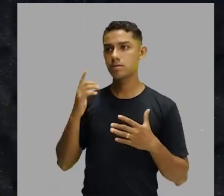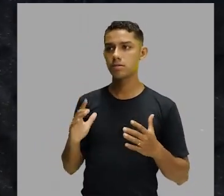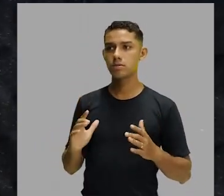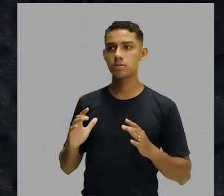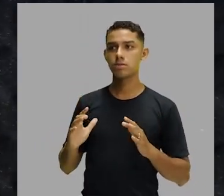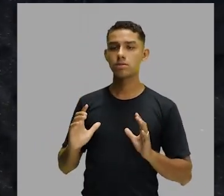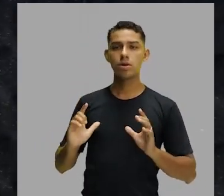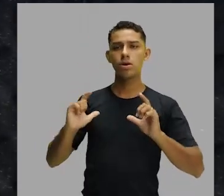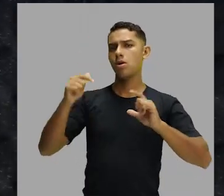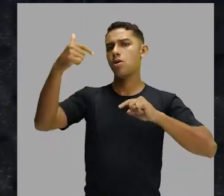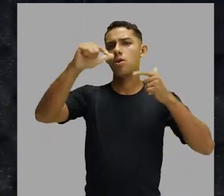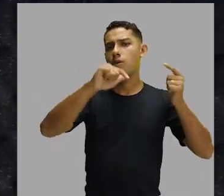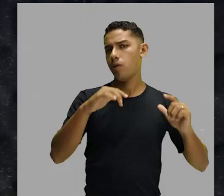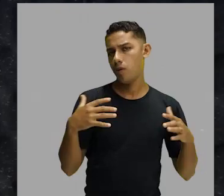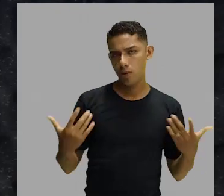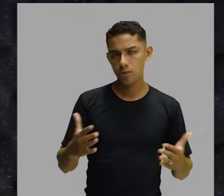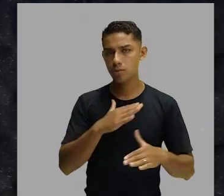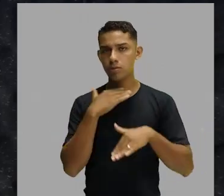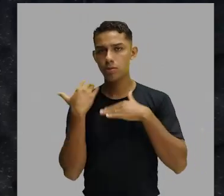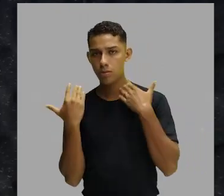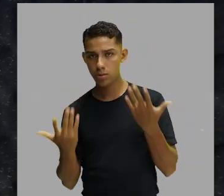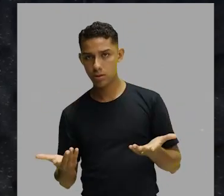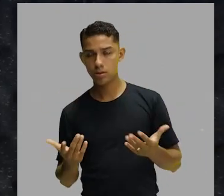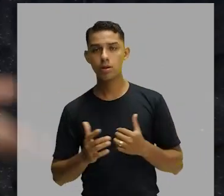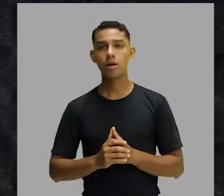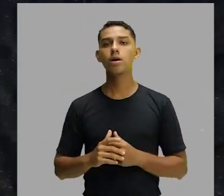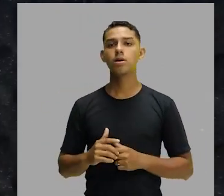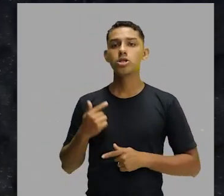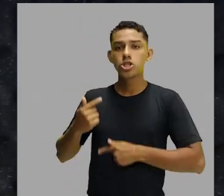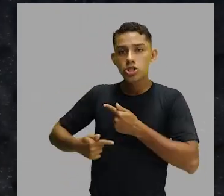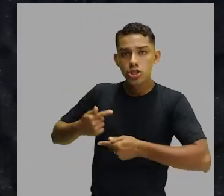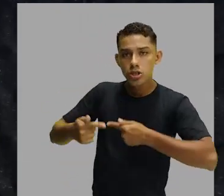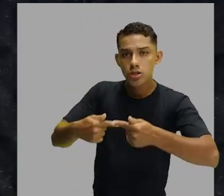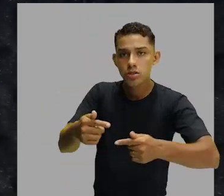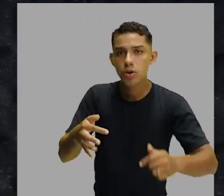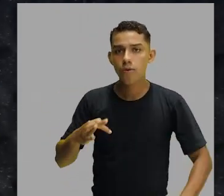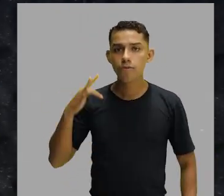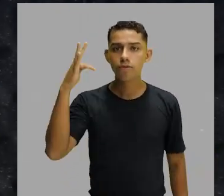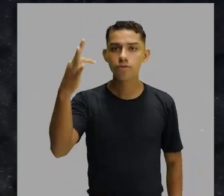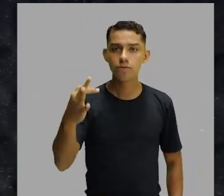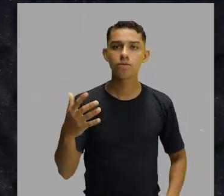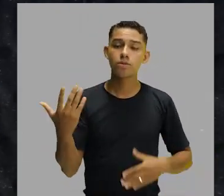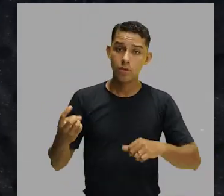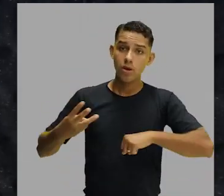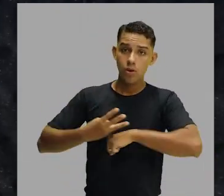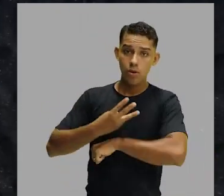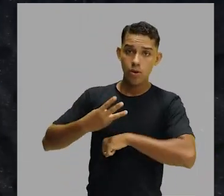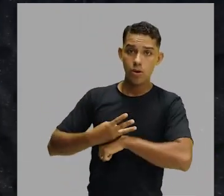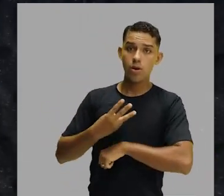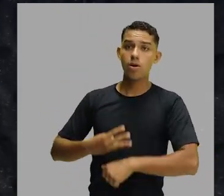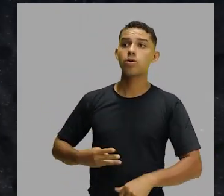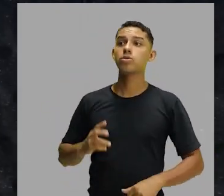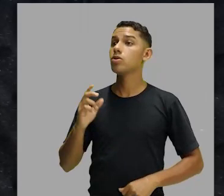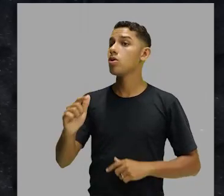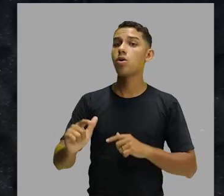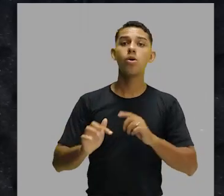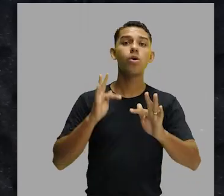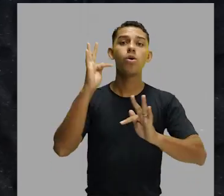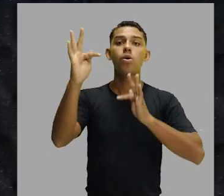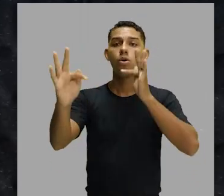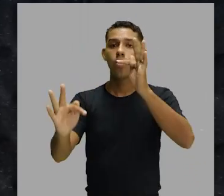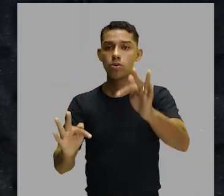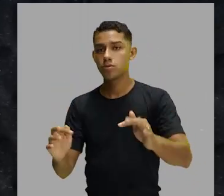outro plano, já tivermos morrido. As gerações futuras vão falar do WhatsApp, porque certamente haverá outra